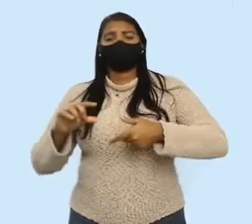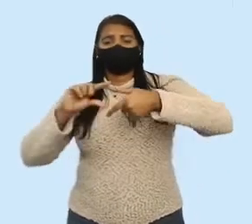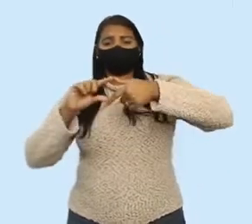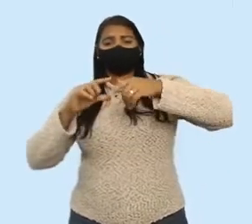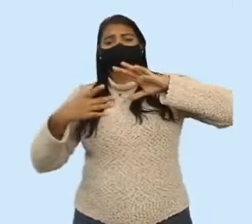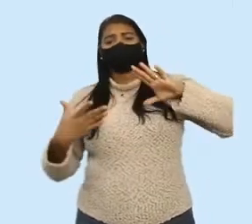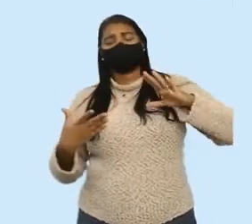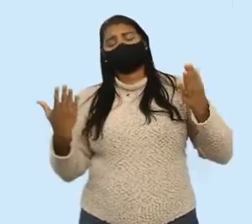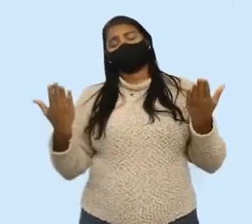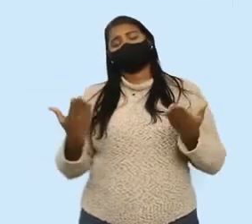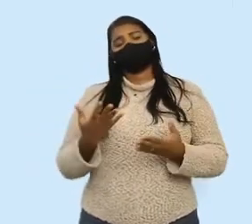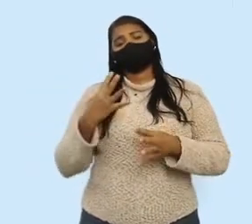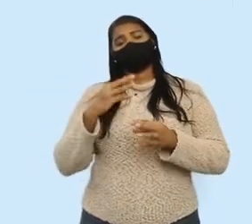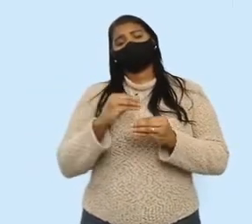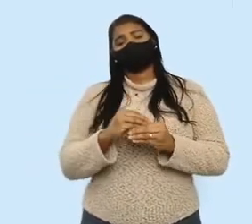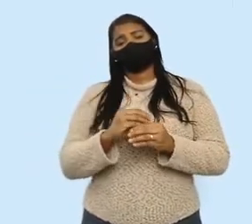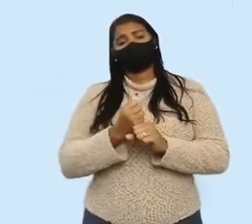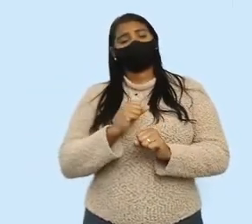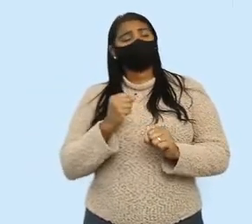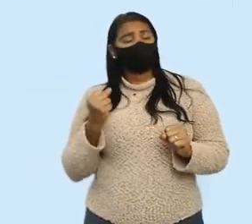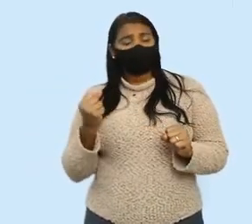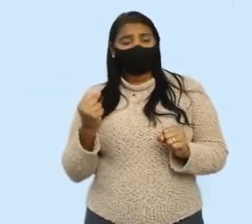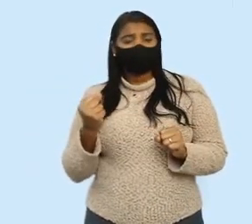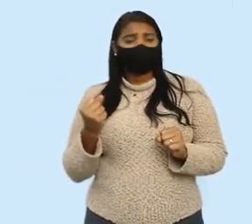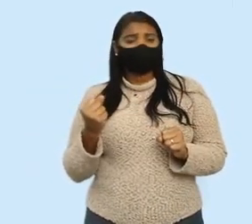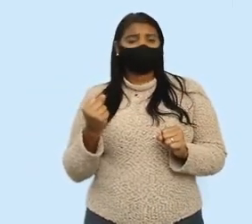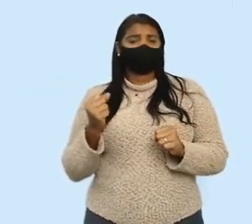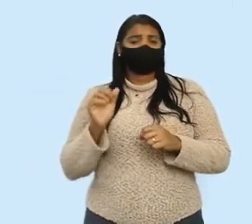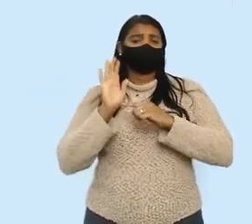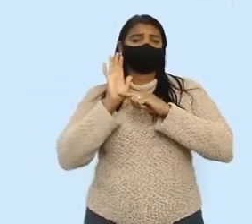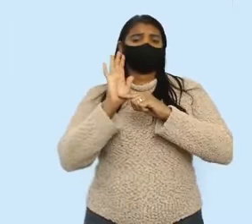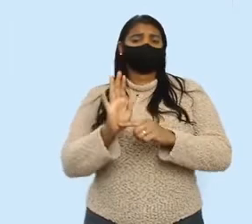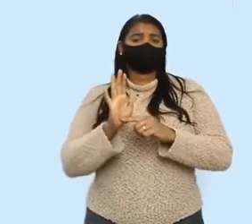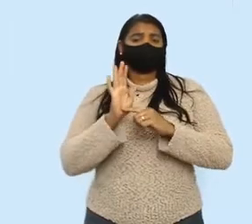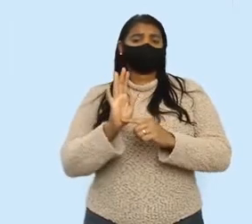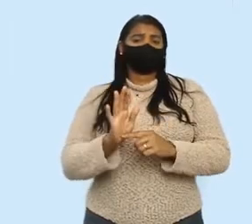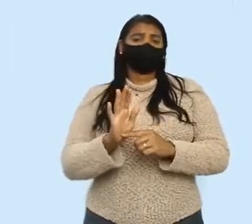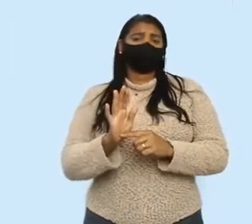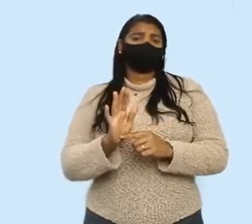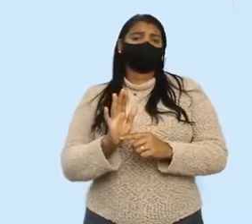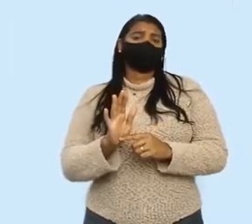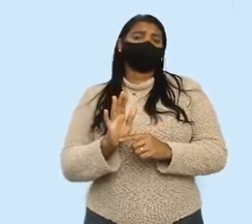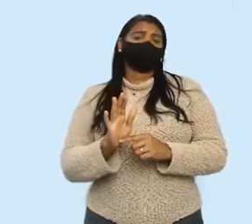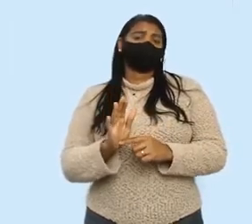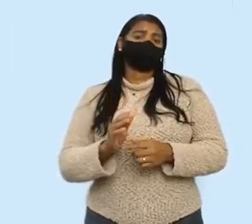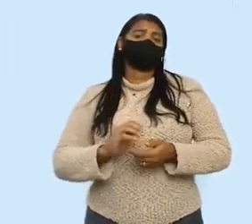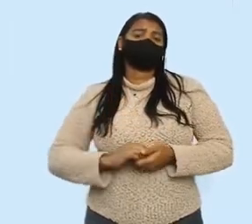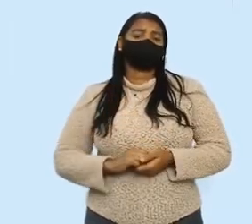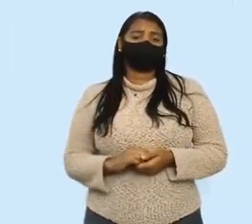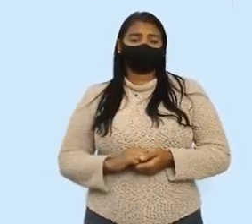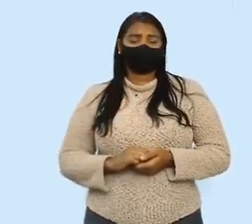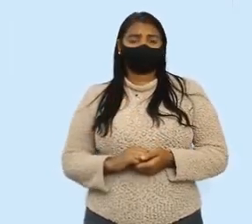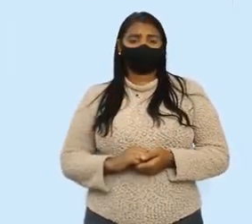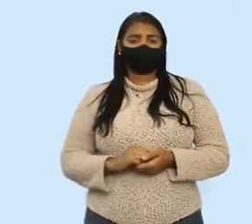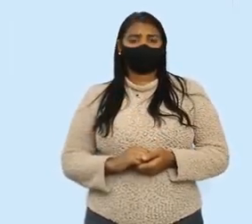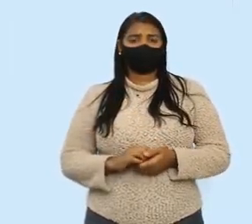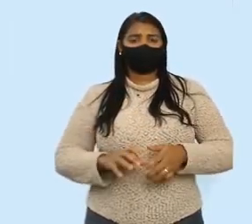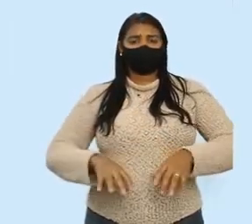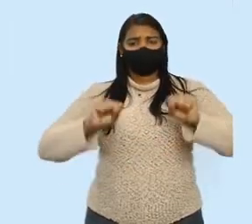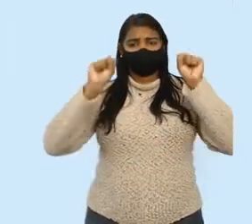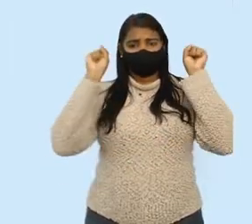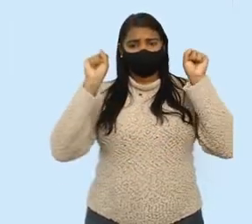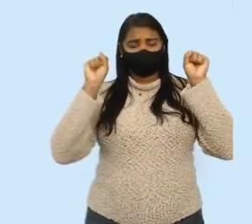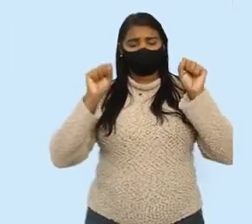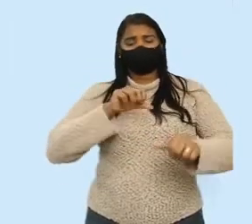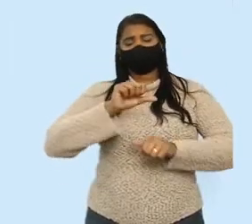vai ter um grande protagonismo do protestantismo de uma forma geral. Tá certo? Então veja como o trabalho ele